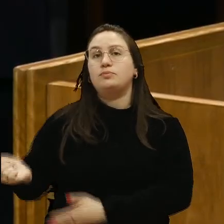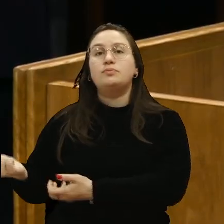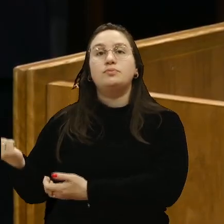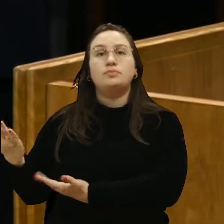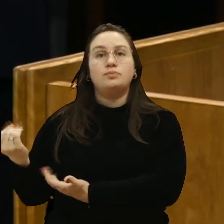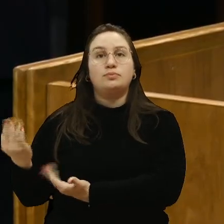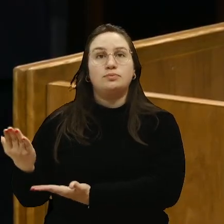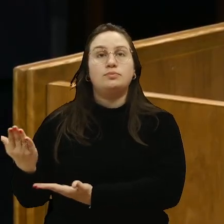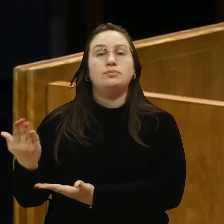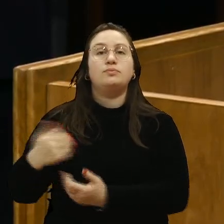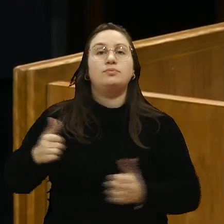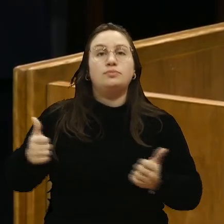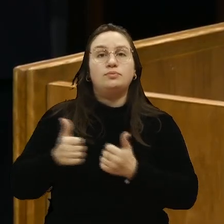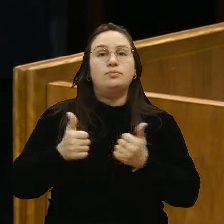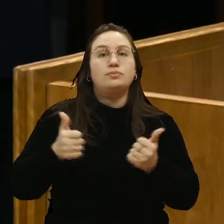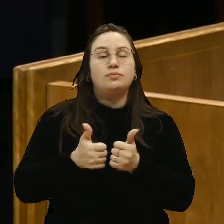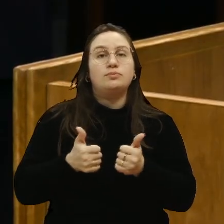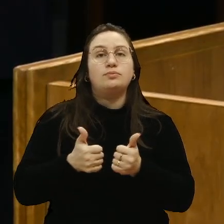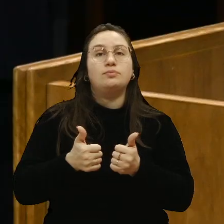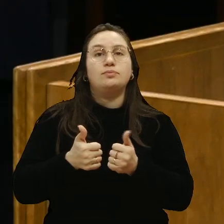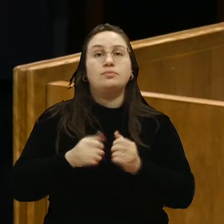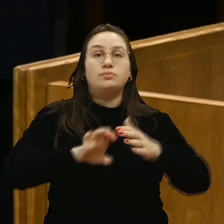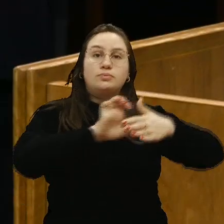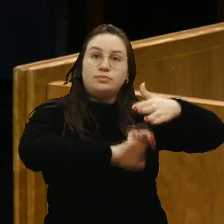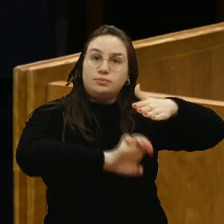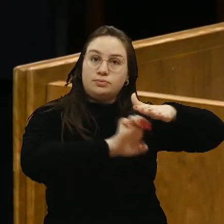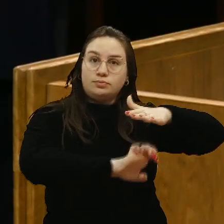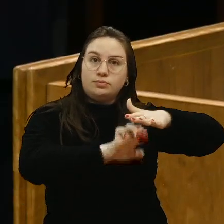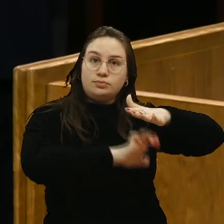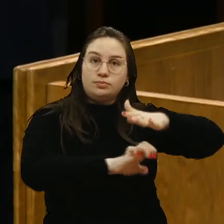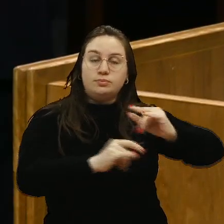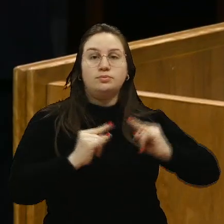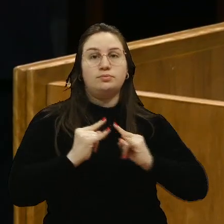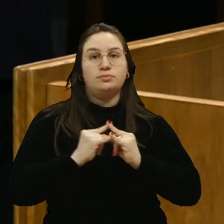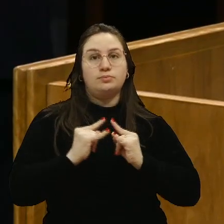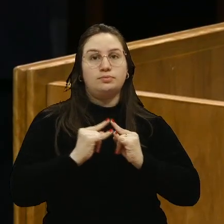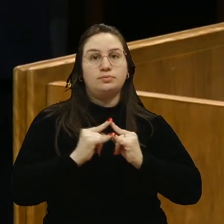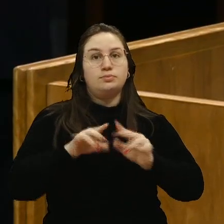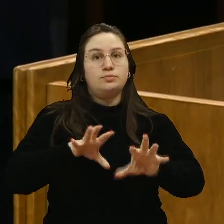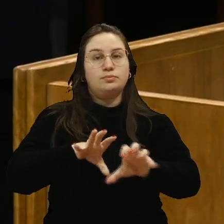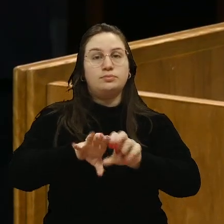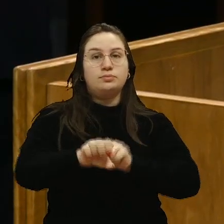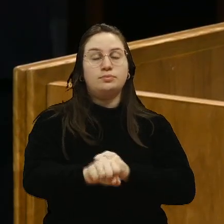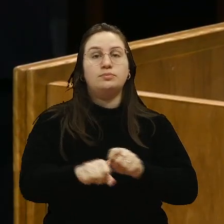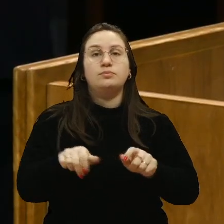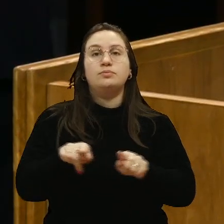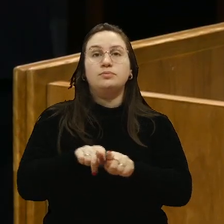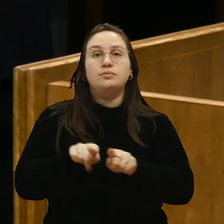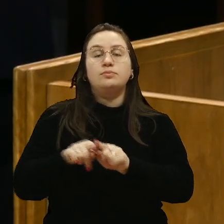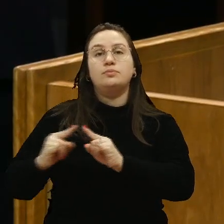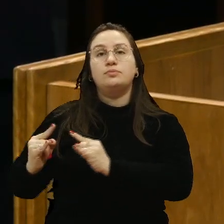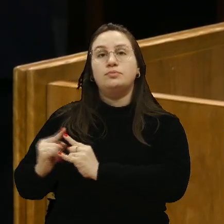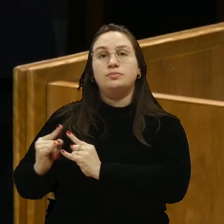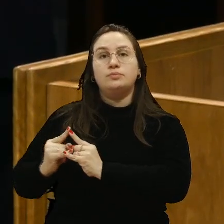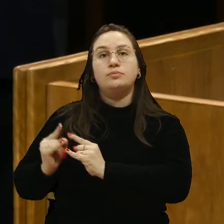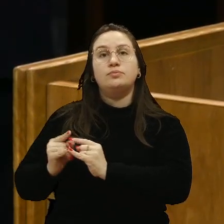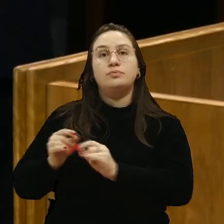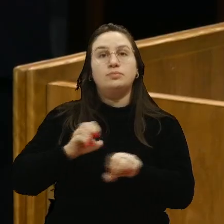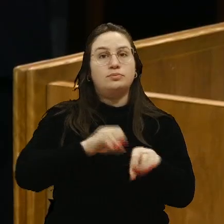jovens, aproximando empresas, entidades formadoras, instituições de